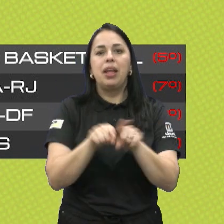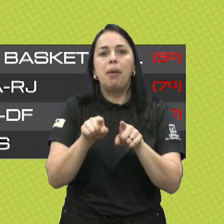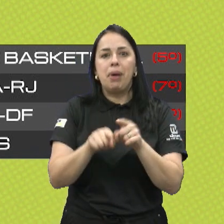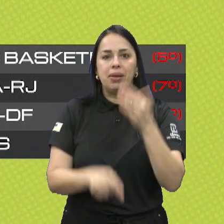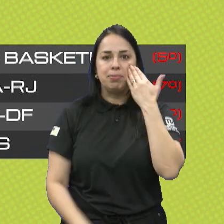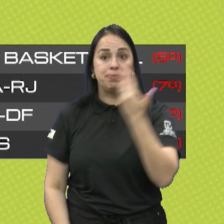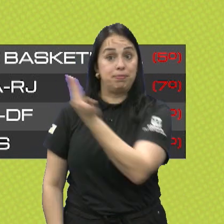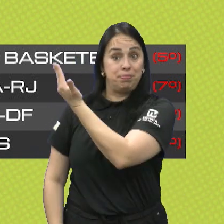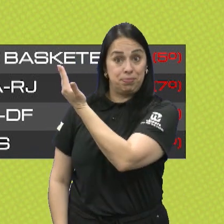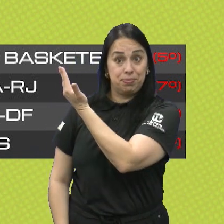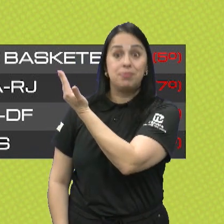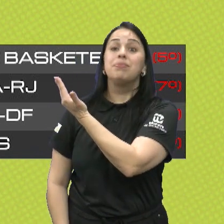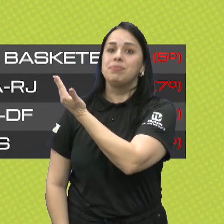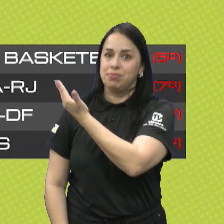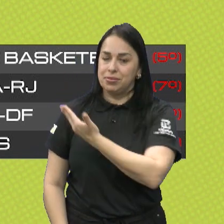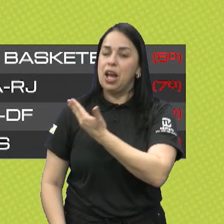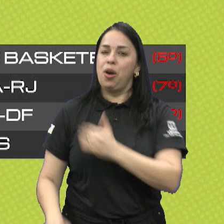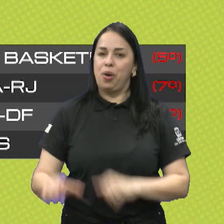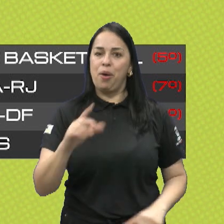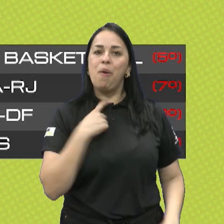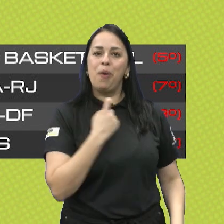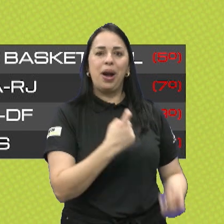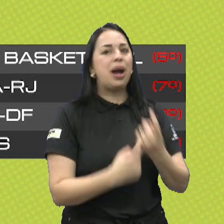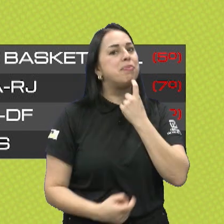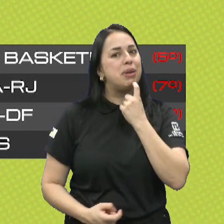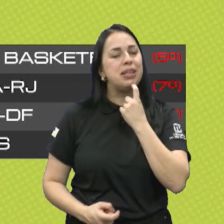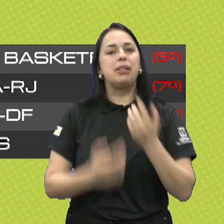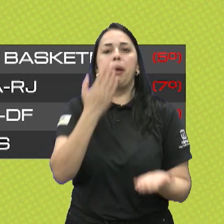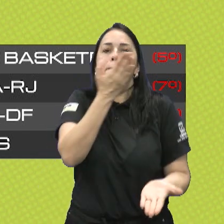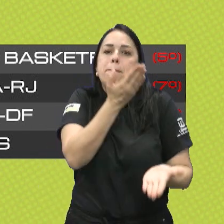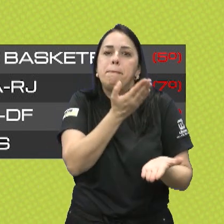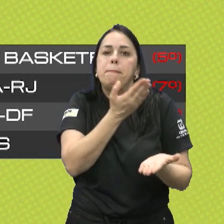normal, 87-65. O Campinas bateu o Corinthians